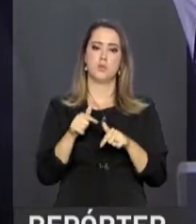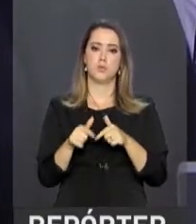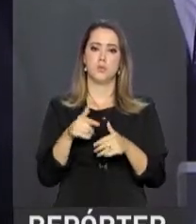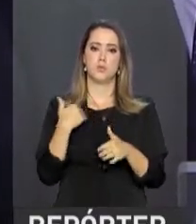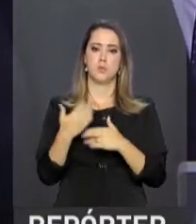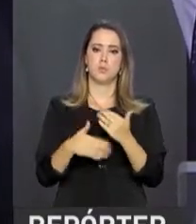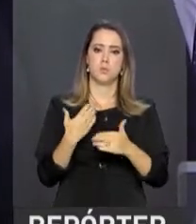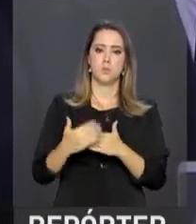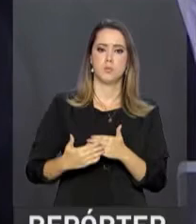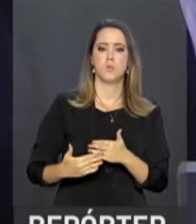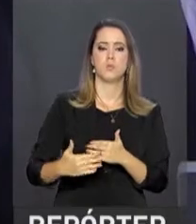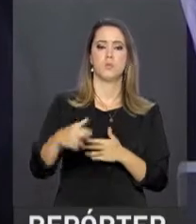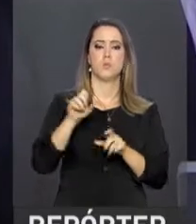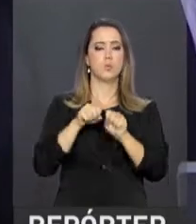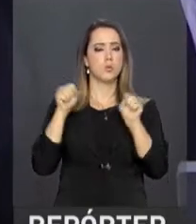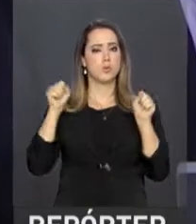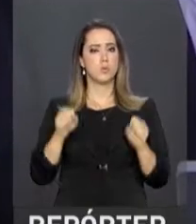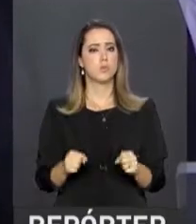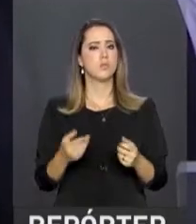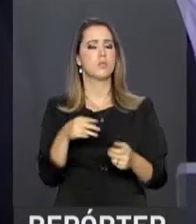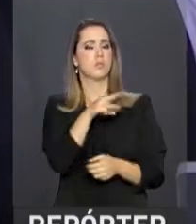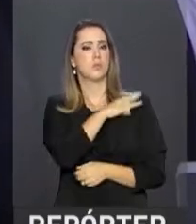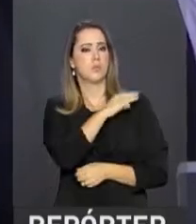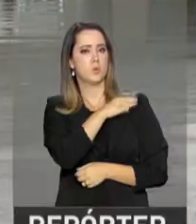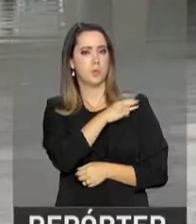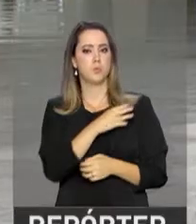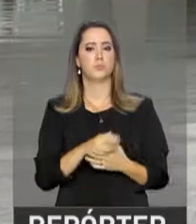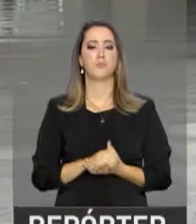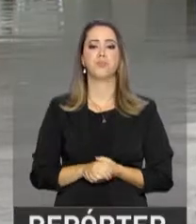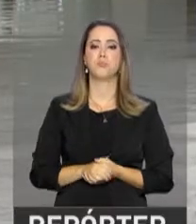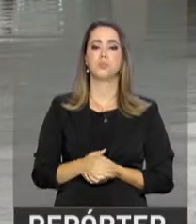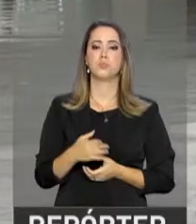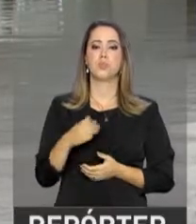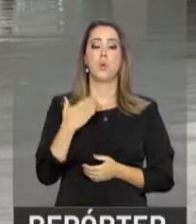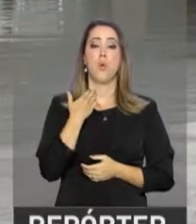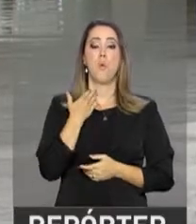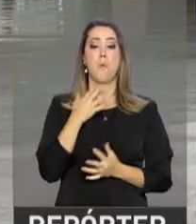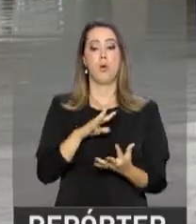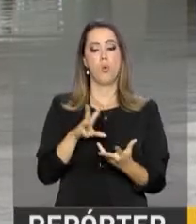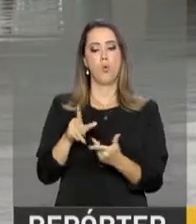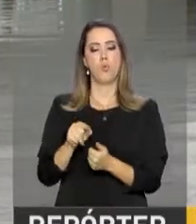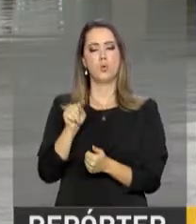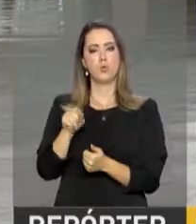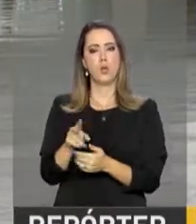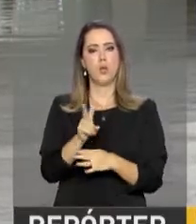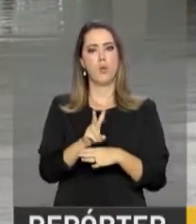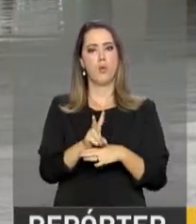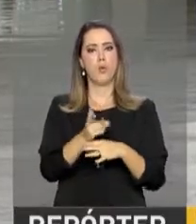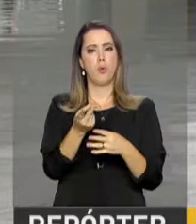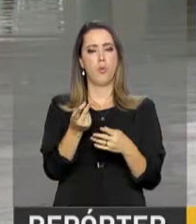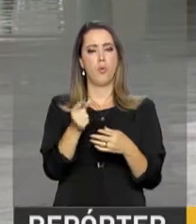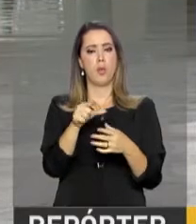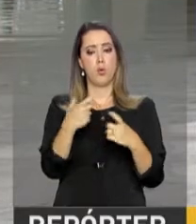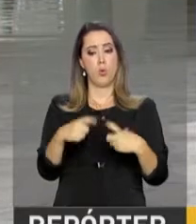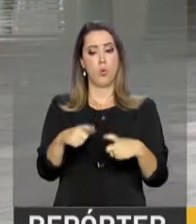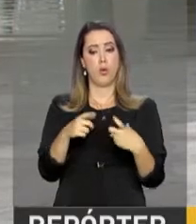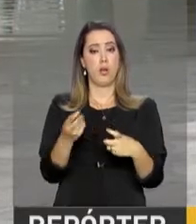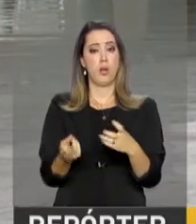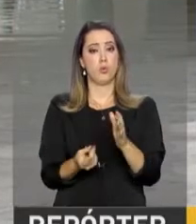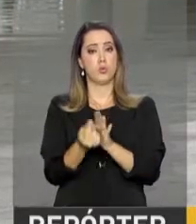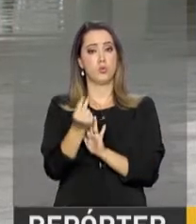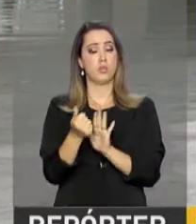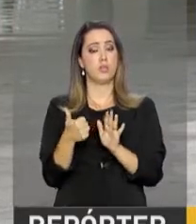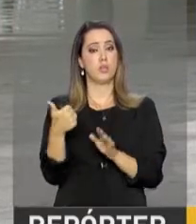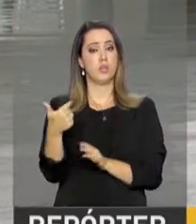de implementação é da reforma do ensino médio o banco mundial é uma instituição financeira com 187 países membros